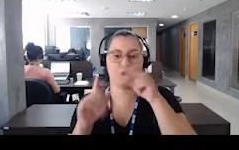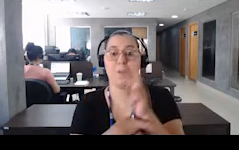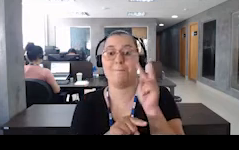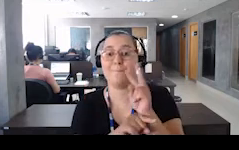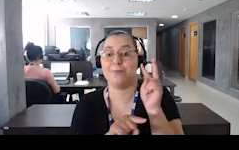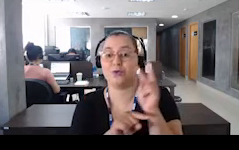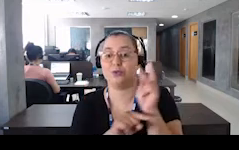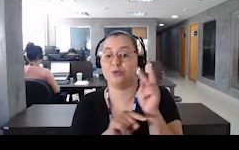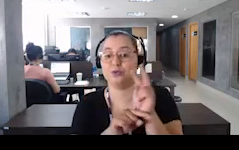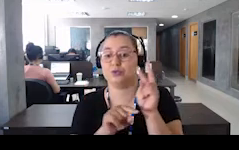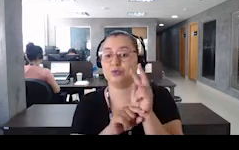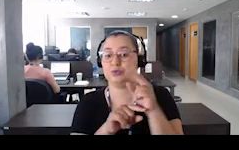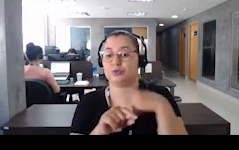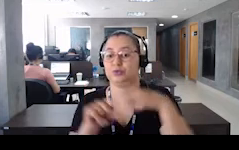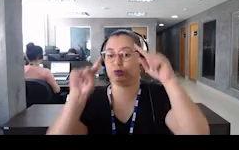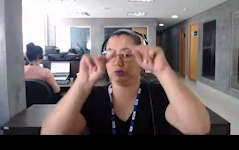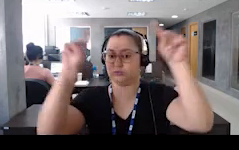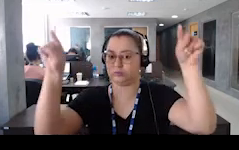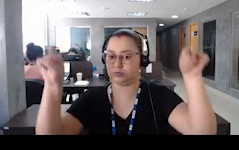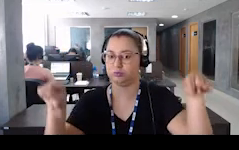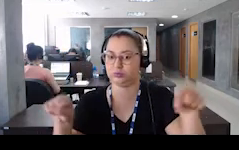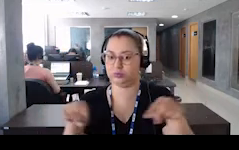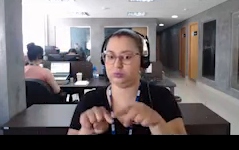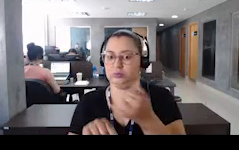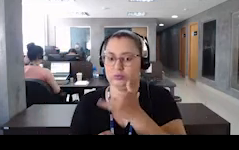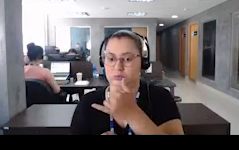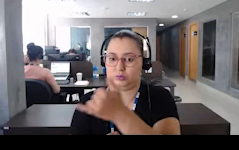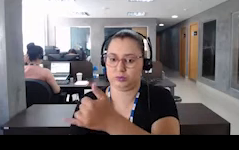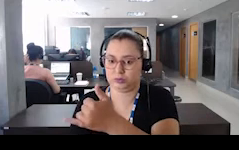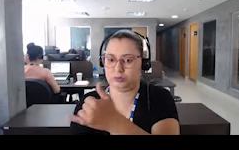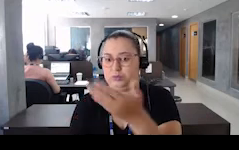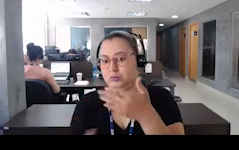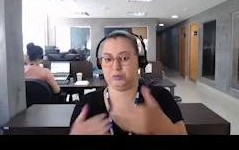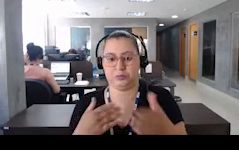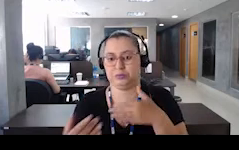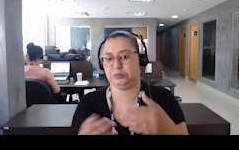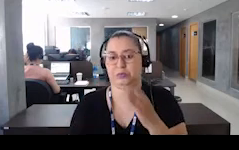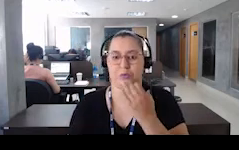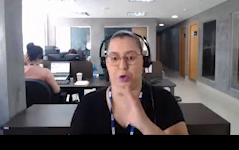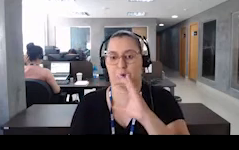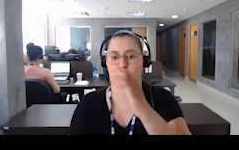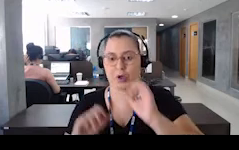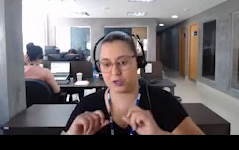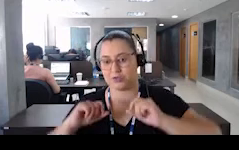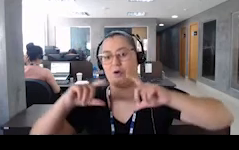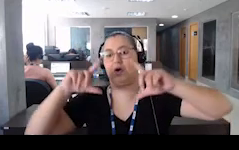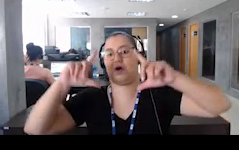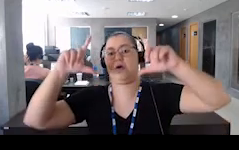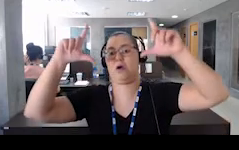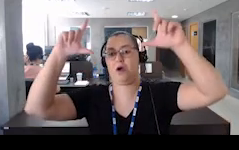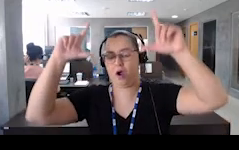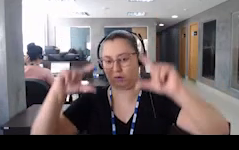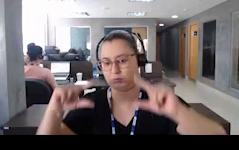dele é proteger o circuito, caso tenha alguma corrente elevada, né? Caso, sei lá, aconteça um curto-circuito, ele